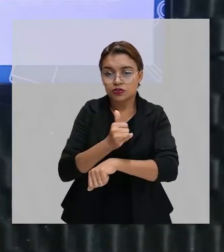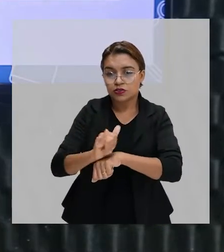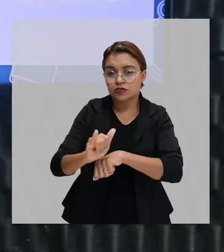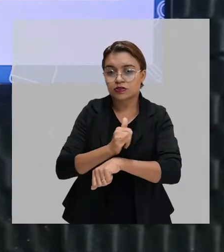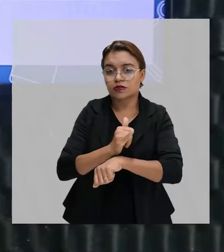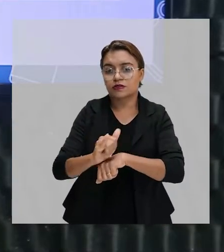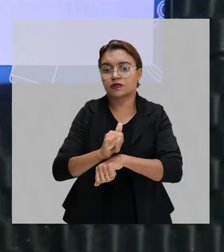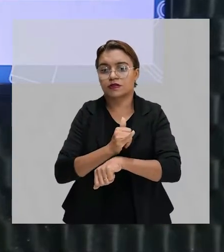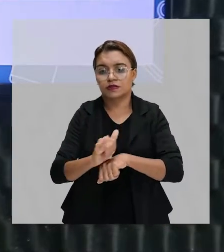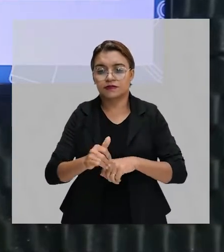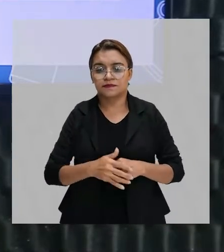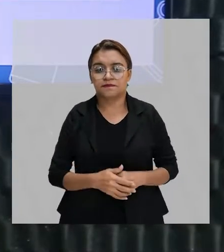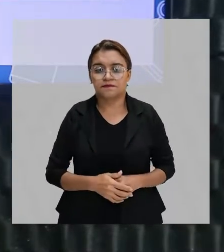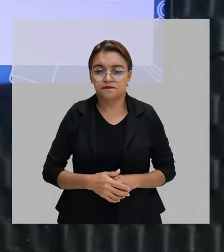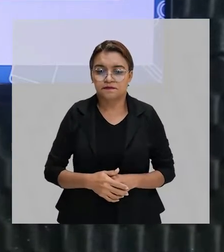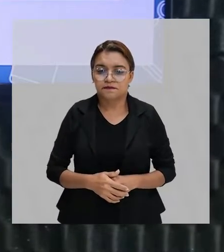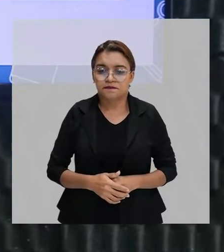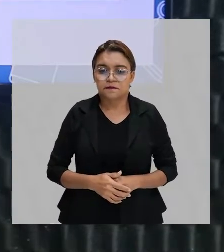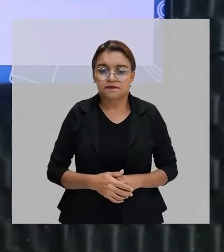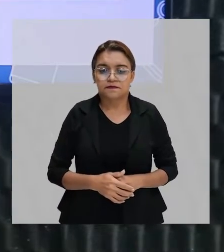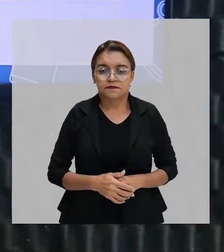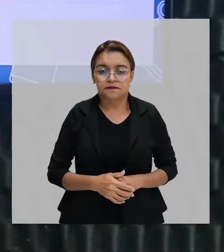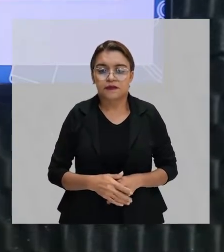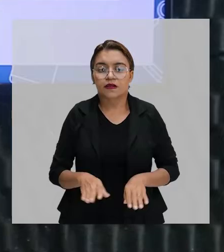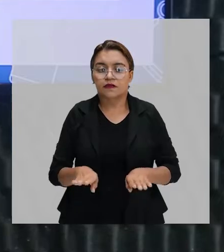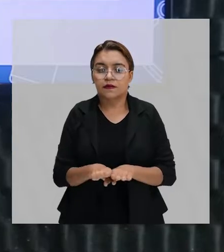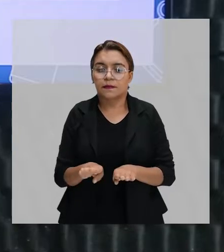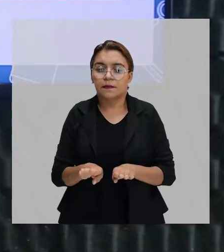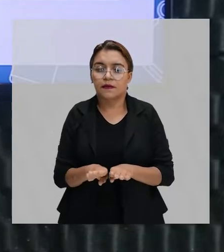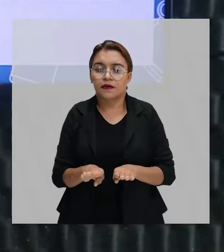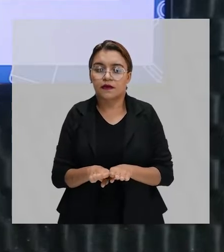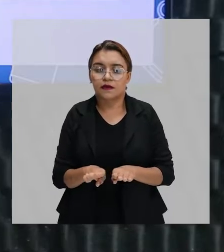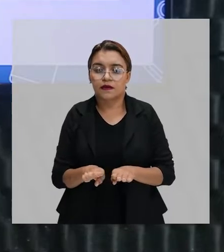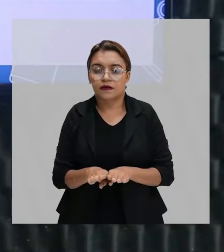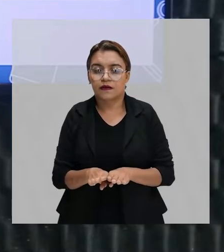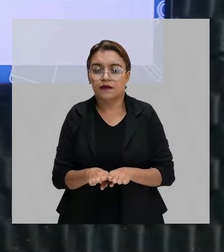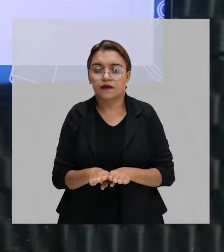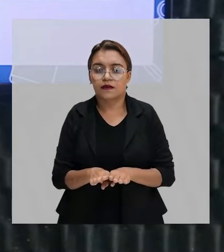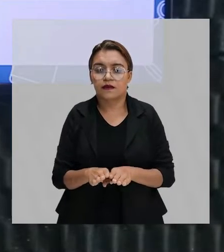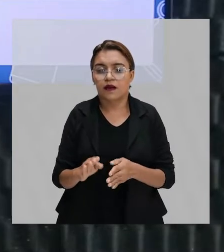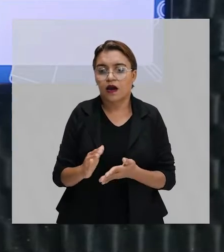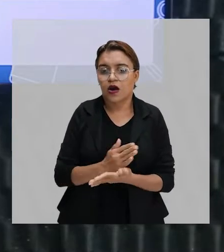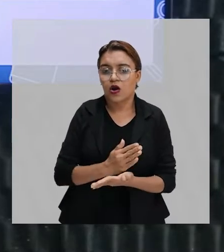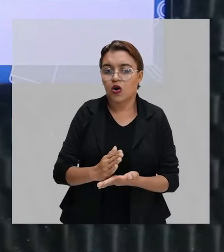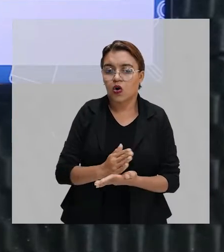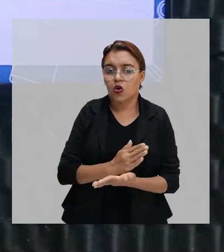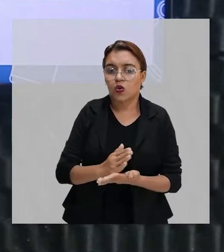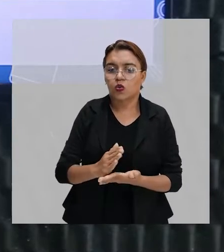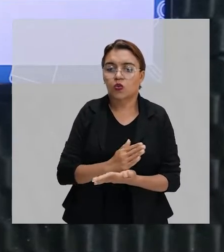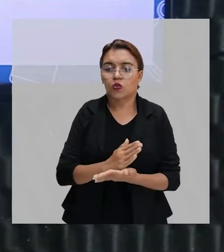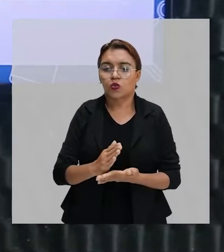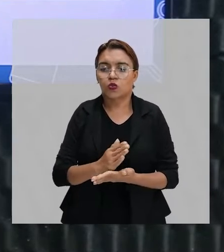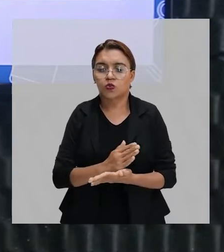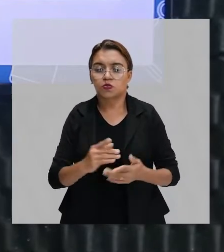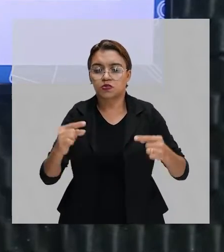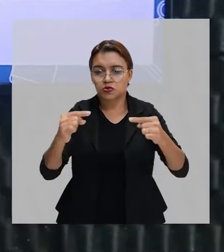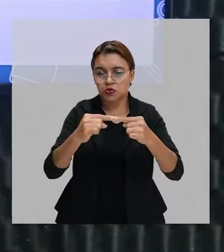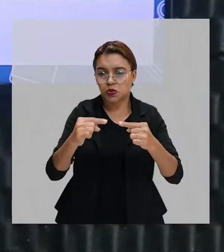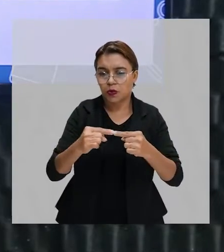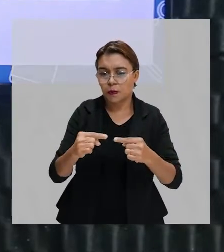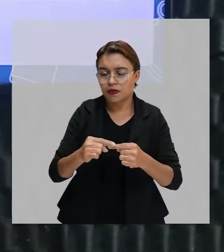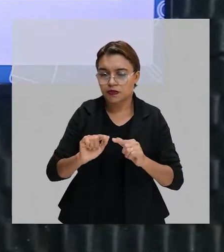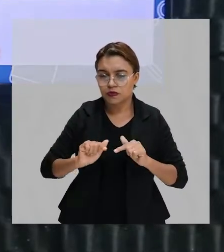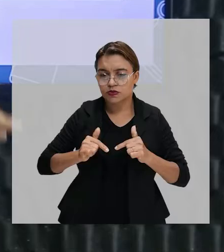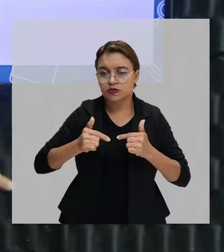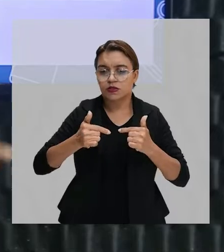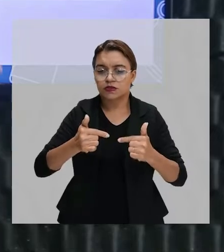de desequilíbrio e contusão imobilização ou explosão de determinado espaço por meio de combinações de